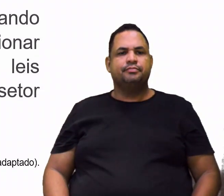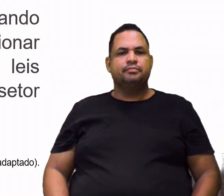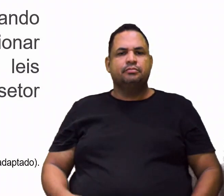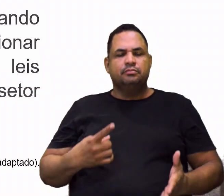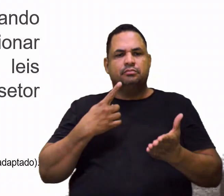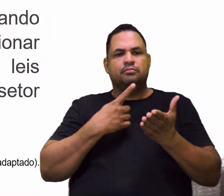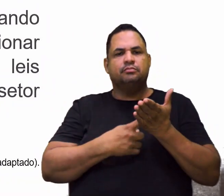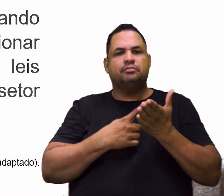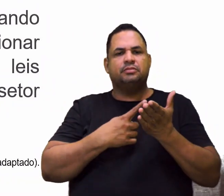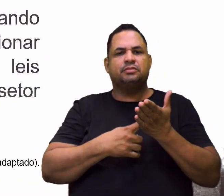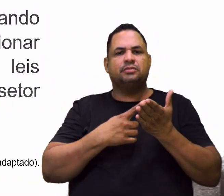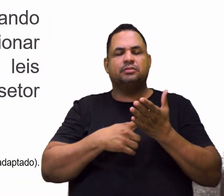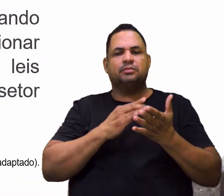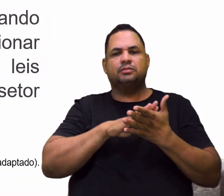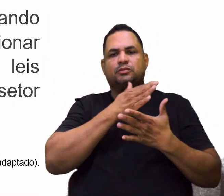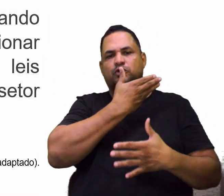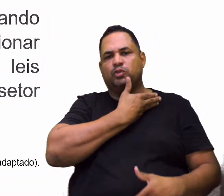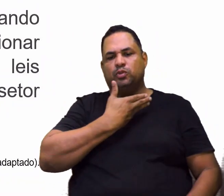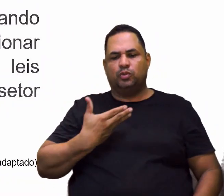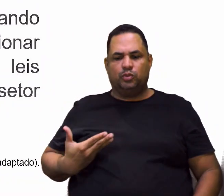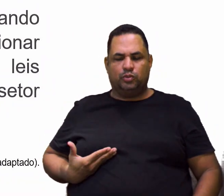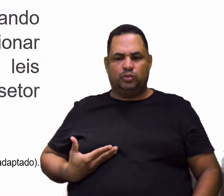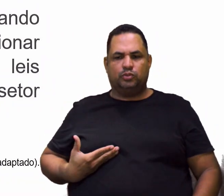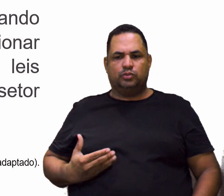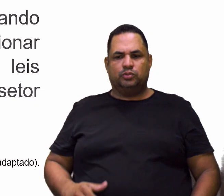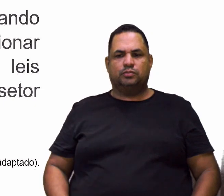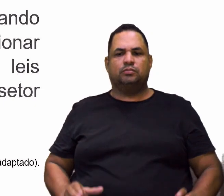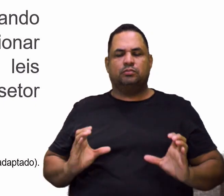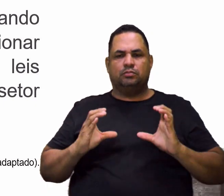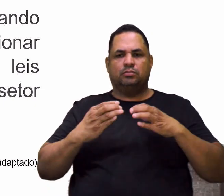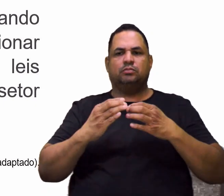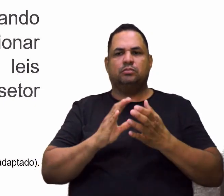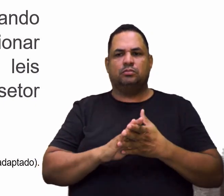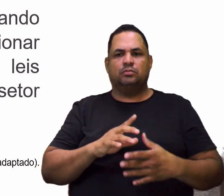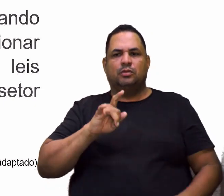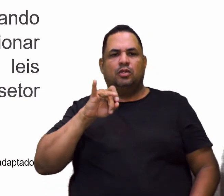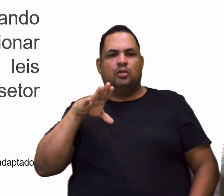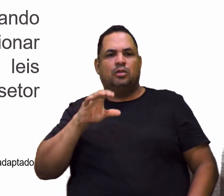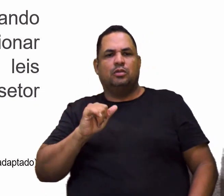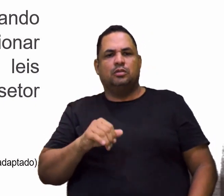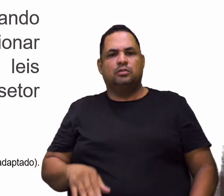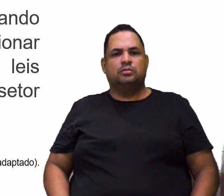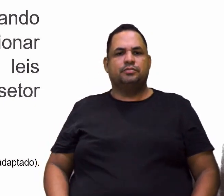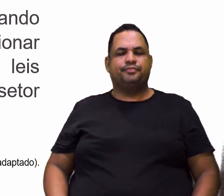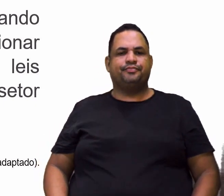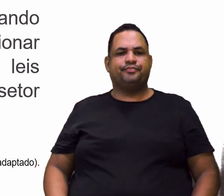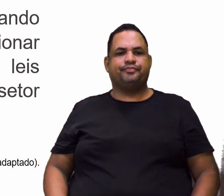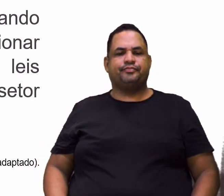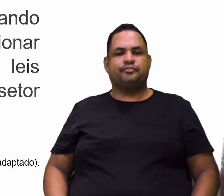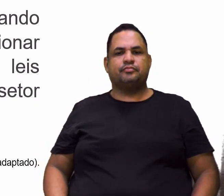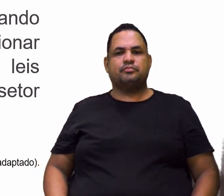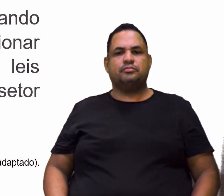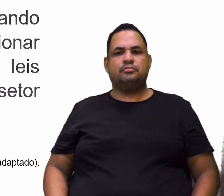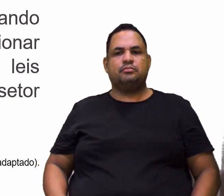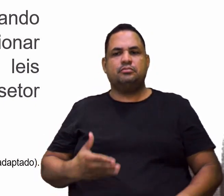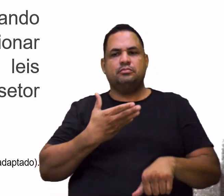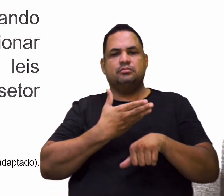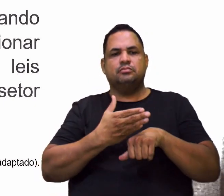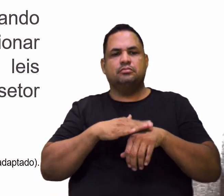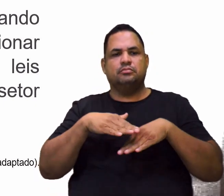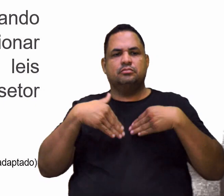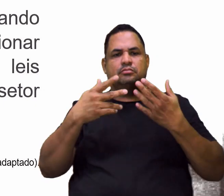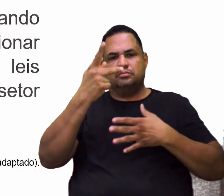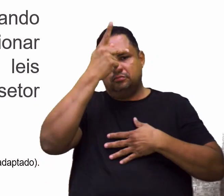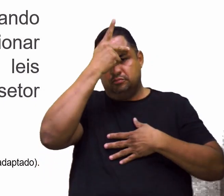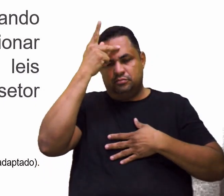O próximo é o compromisso com os órgãos governamentais. É o lobby inglês, que é salão, corredor. É uma prática pela